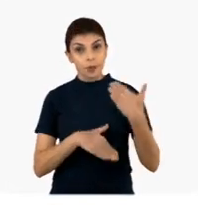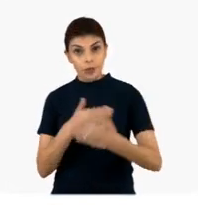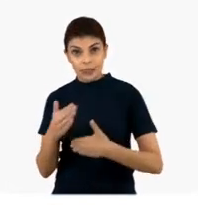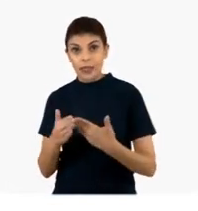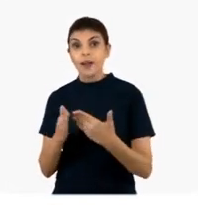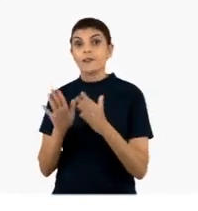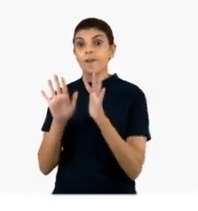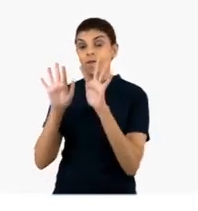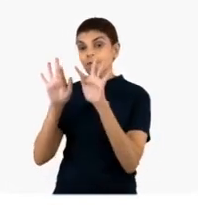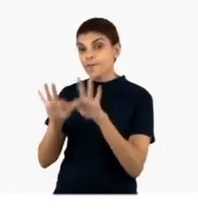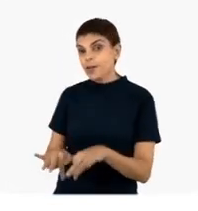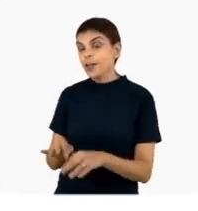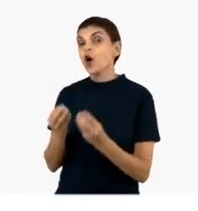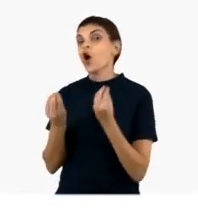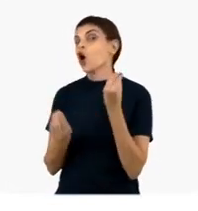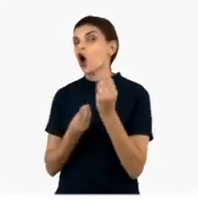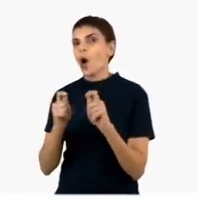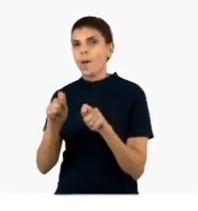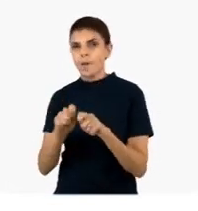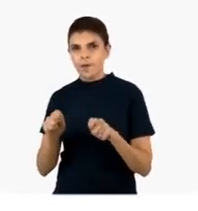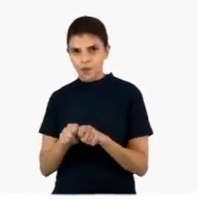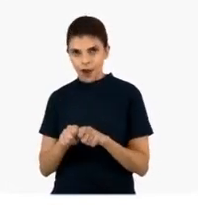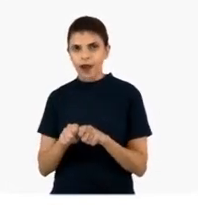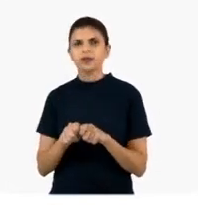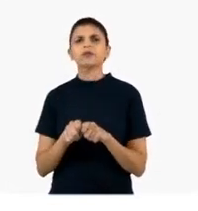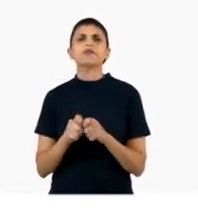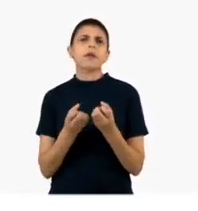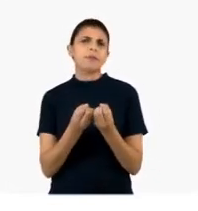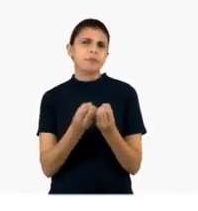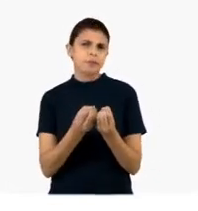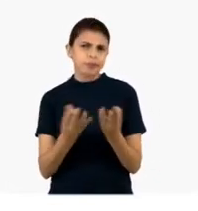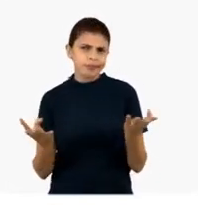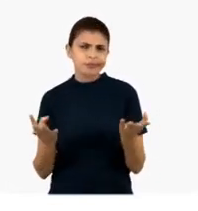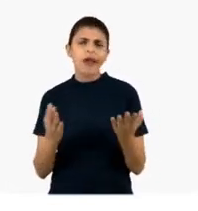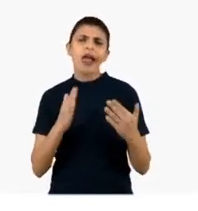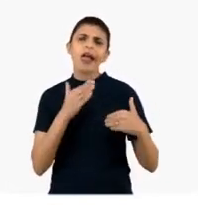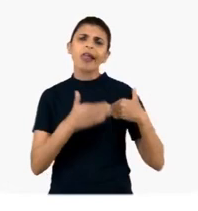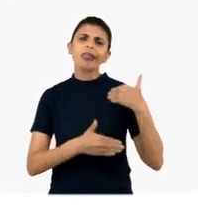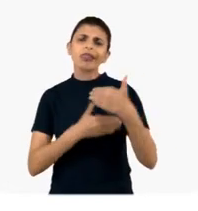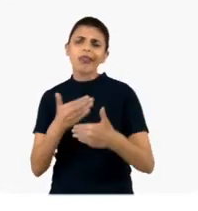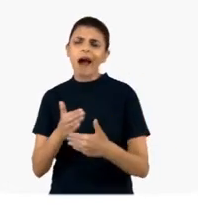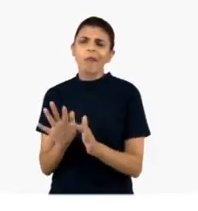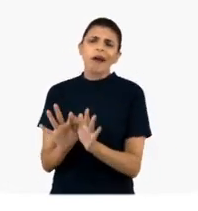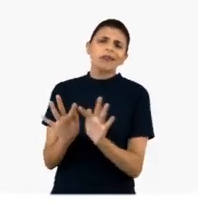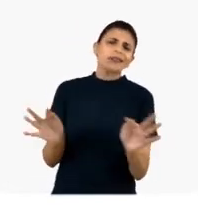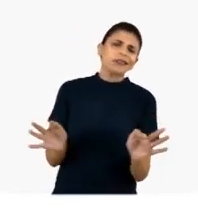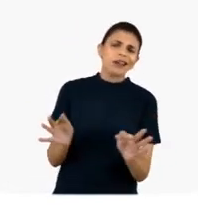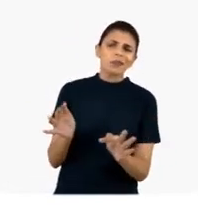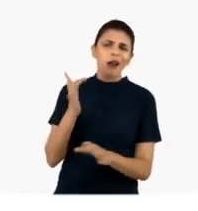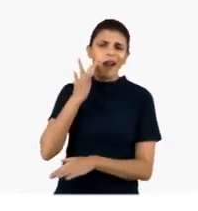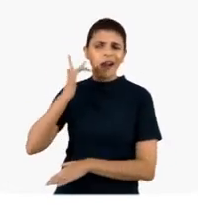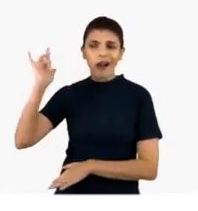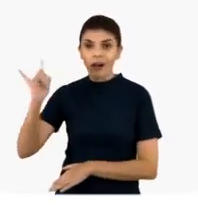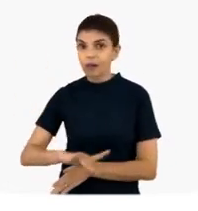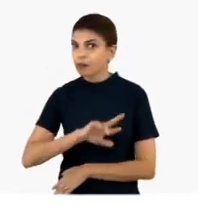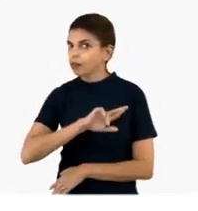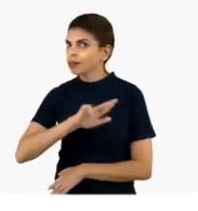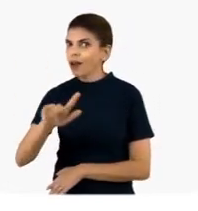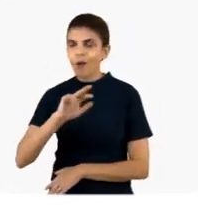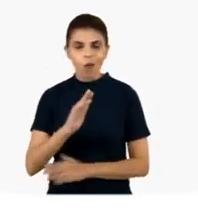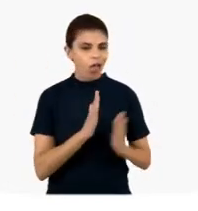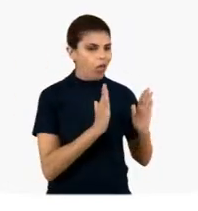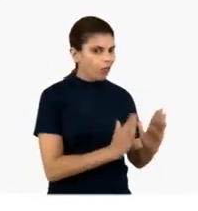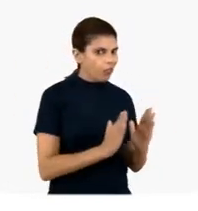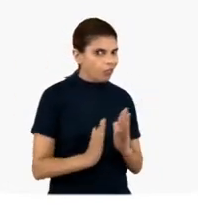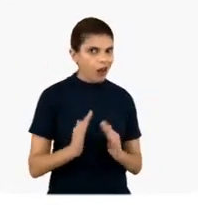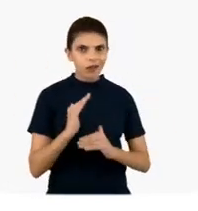Continuando com o nosso processo, vamos ao processamento final. O processamento final, ainda que muitos falam, ah, é uma etapa simples, não é. Todas as